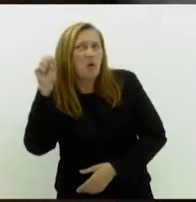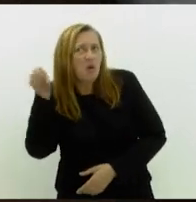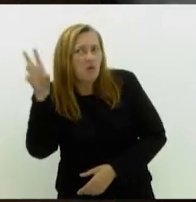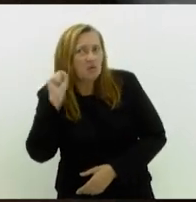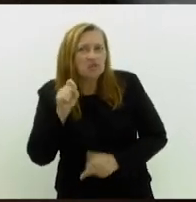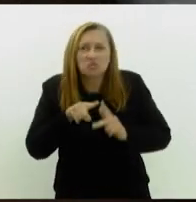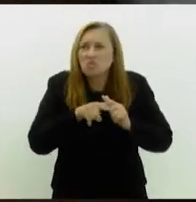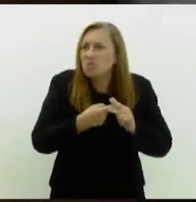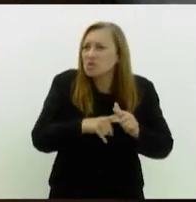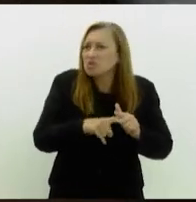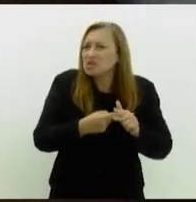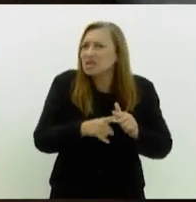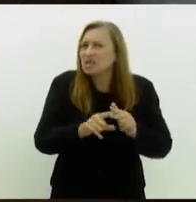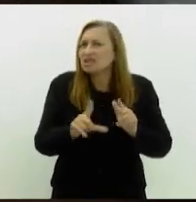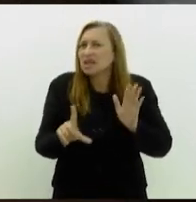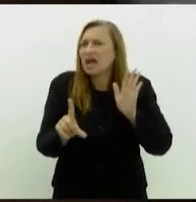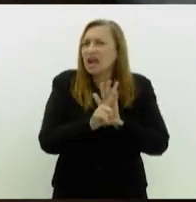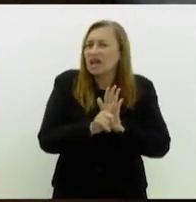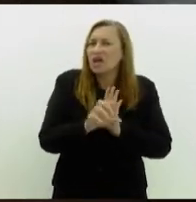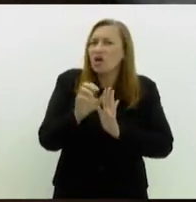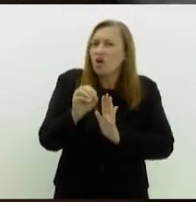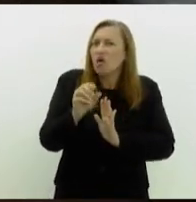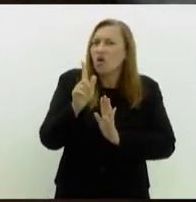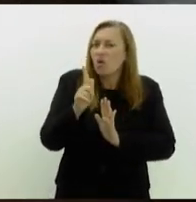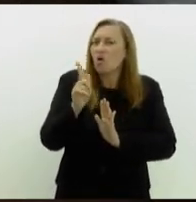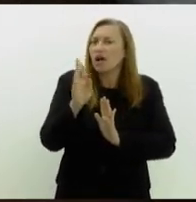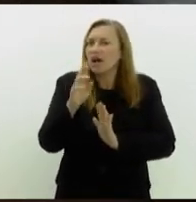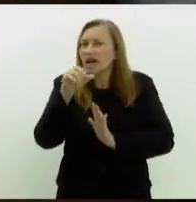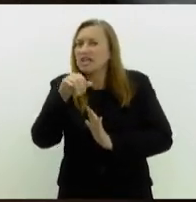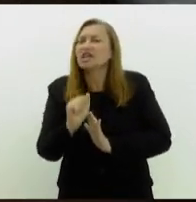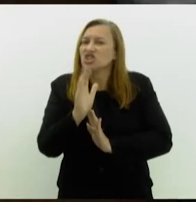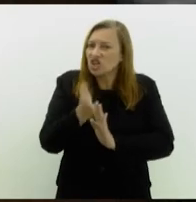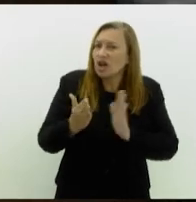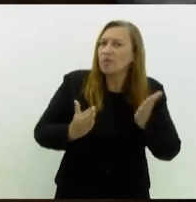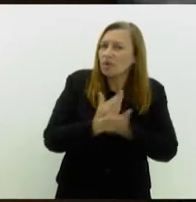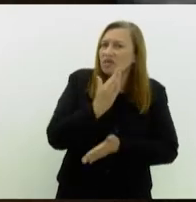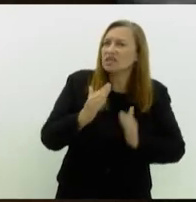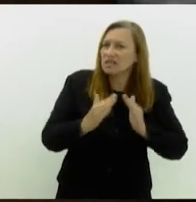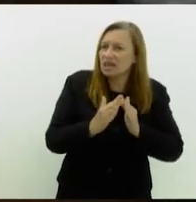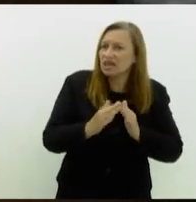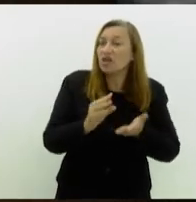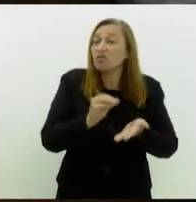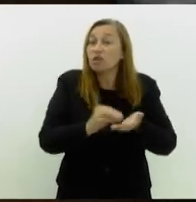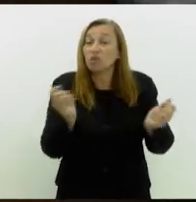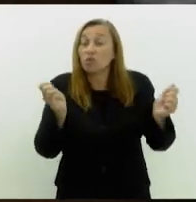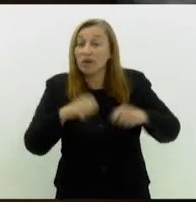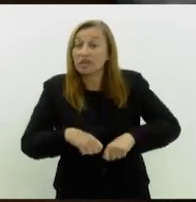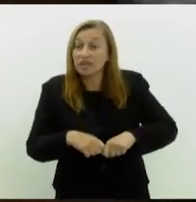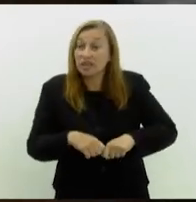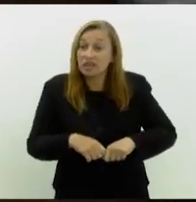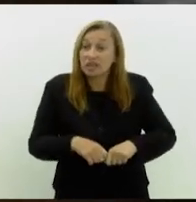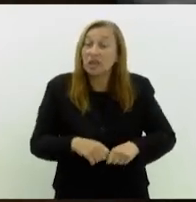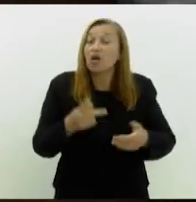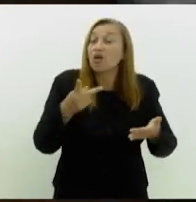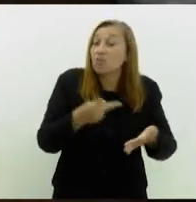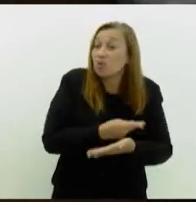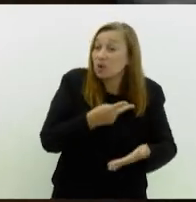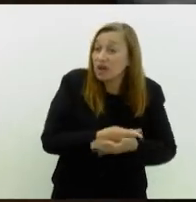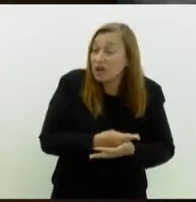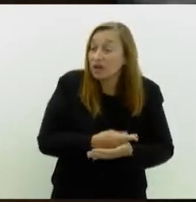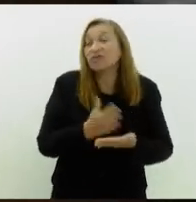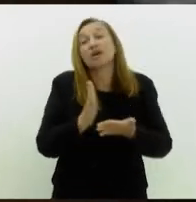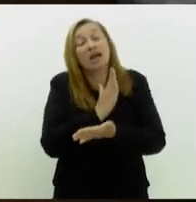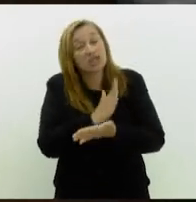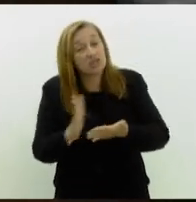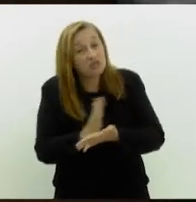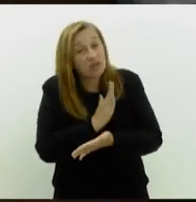regulamentação das leis orgânicas que já foram aprovadas por esta casa por incompetência por incoerência ou muitas